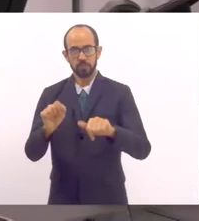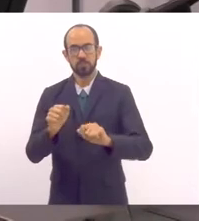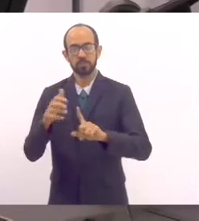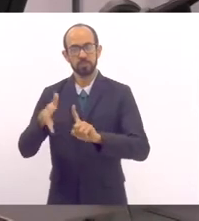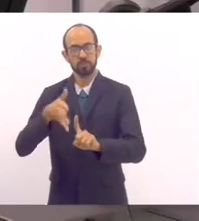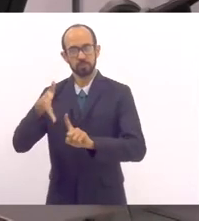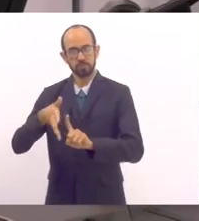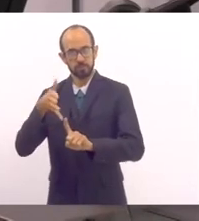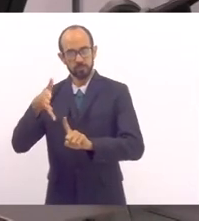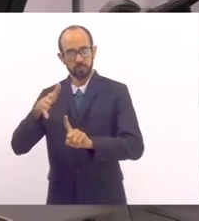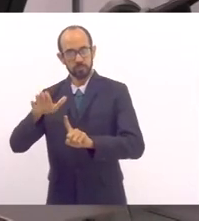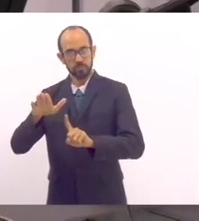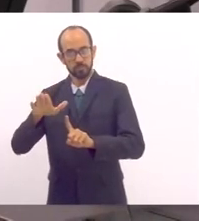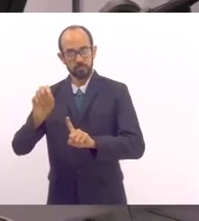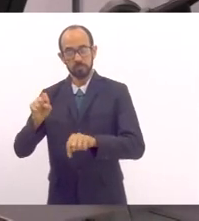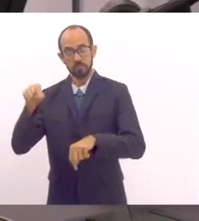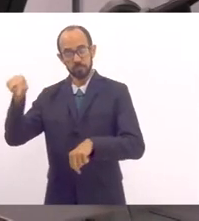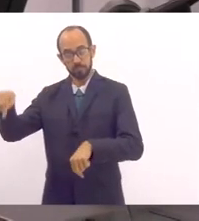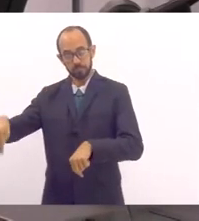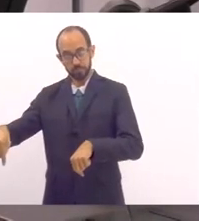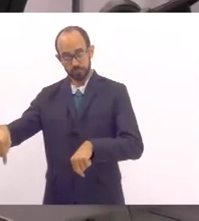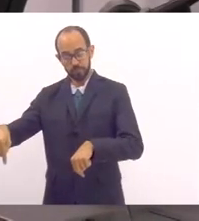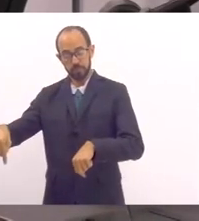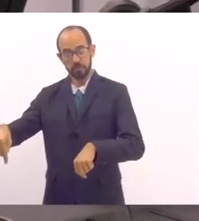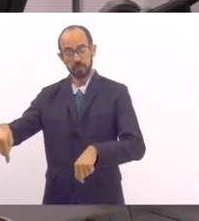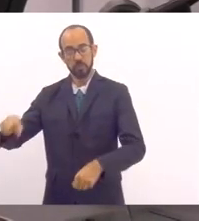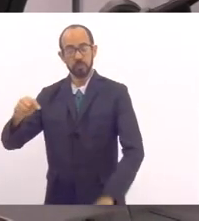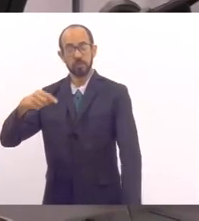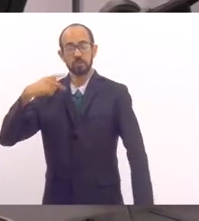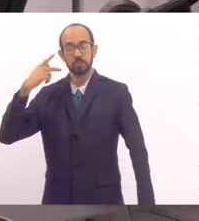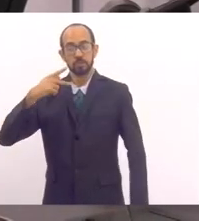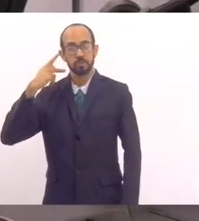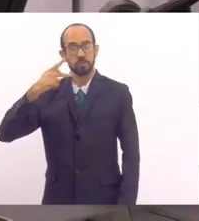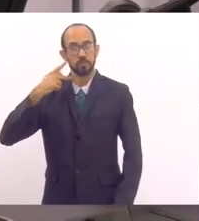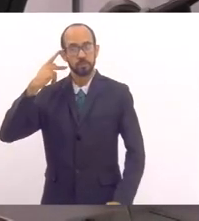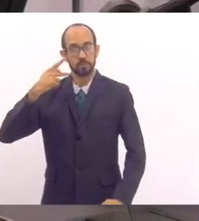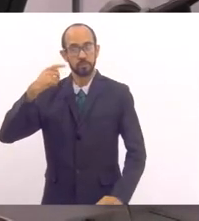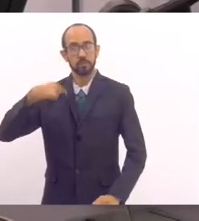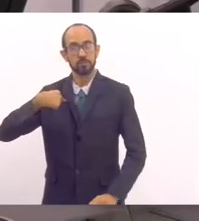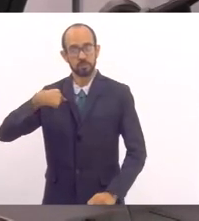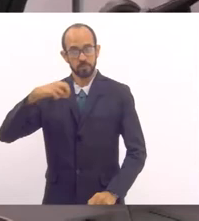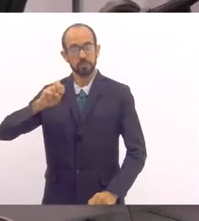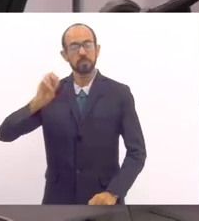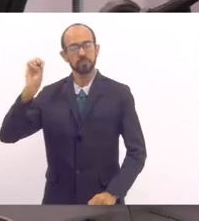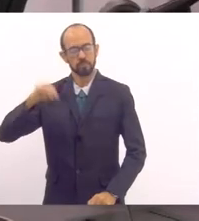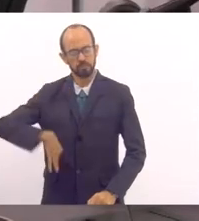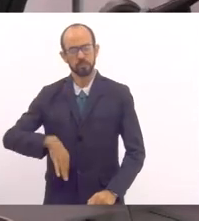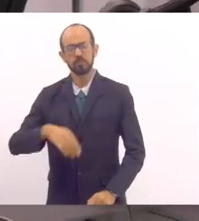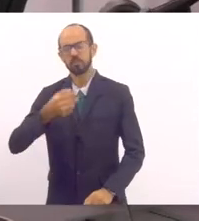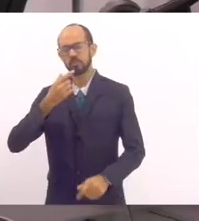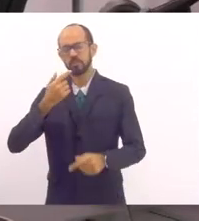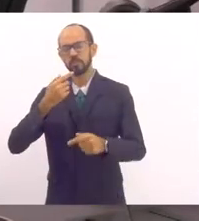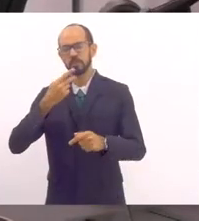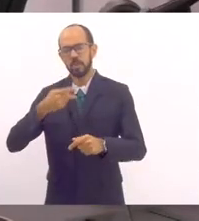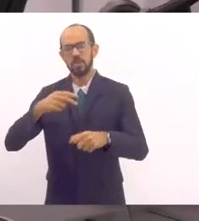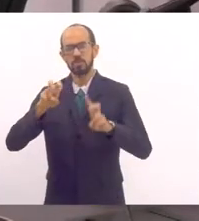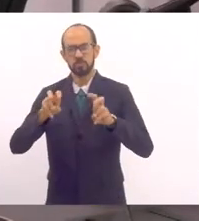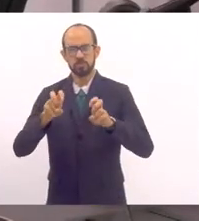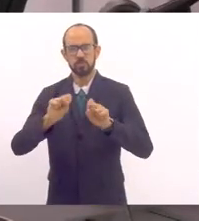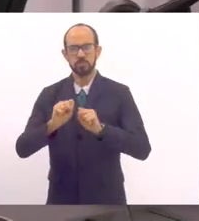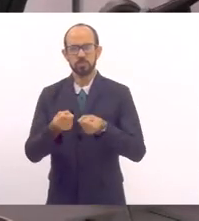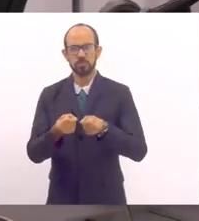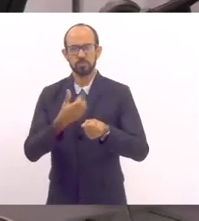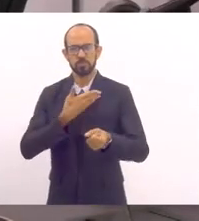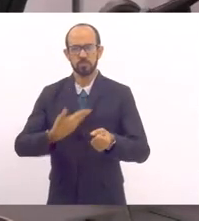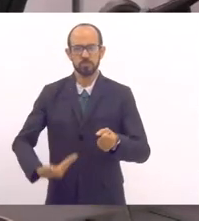fala, mas quando eu estou lá embaixo como parlamentar, eu sou uma das que sou mais crítica em relação à segurança pública do nosso estado do Rio de